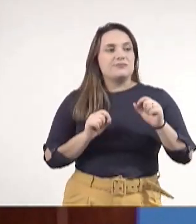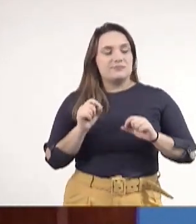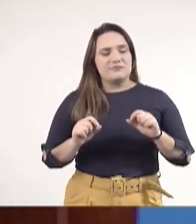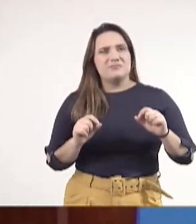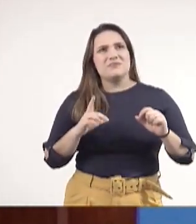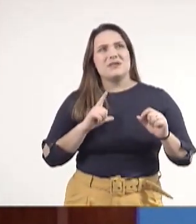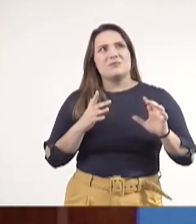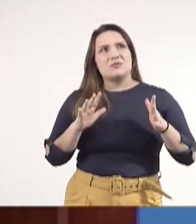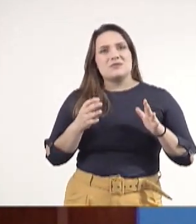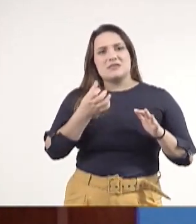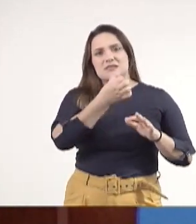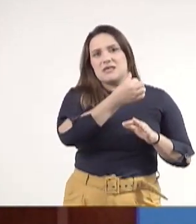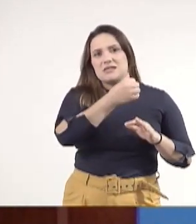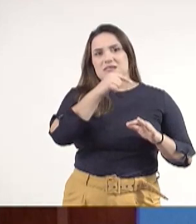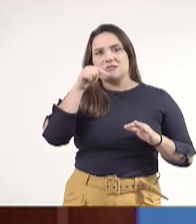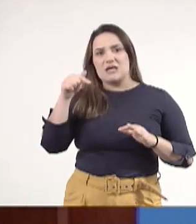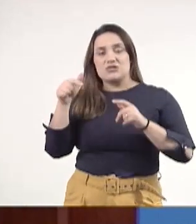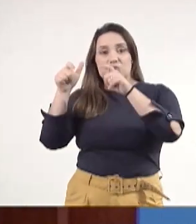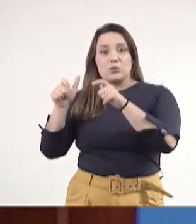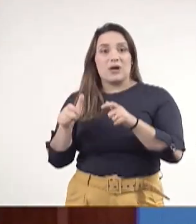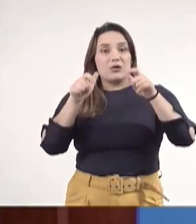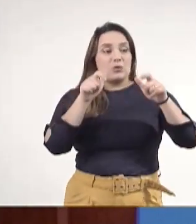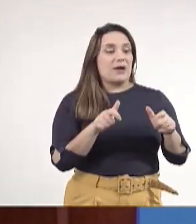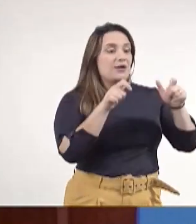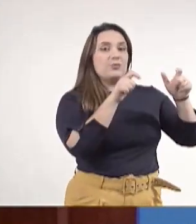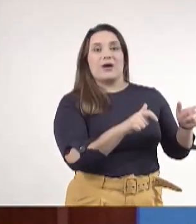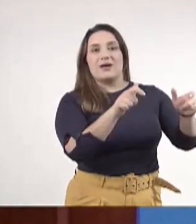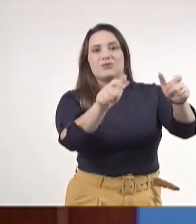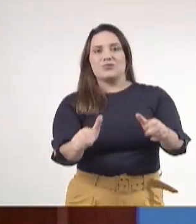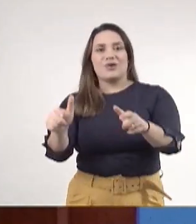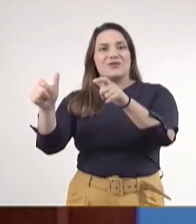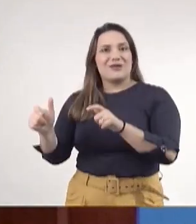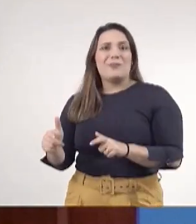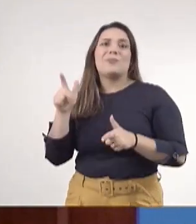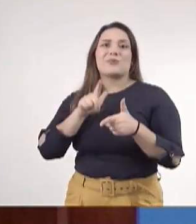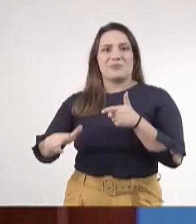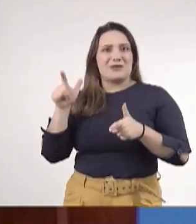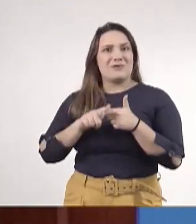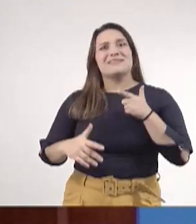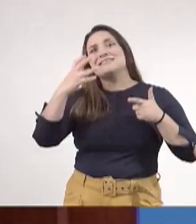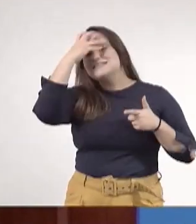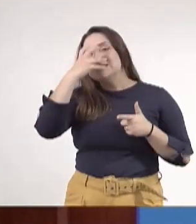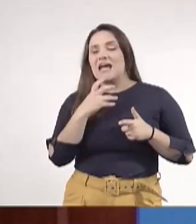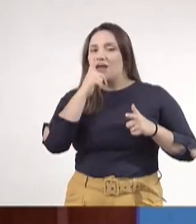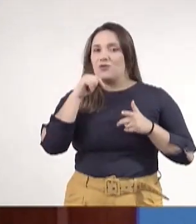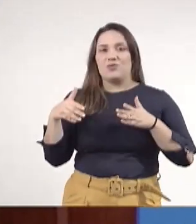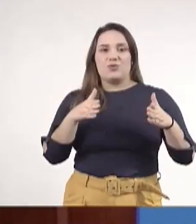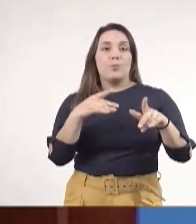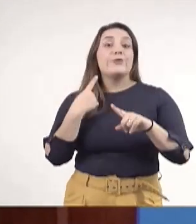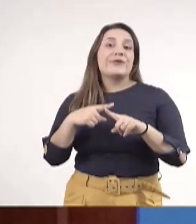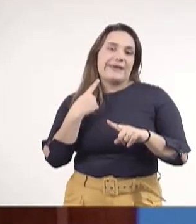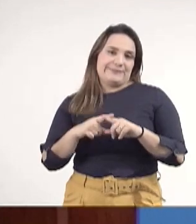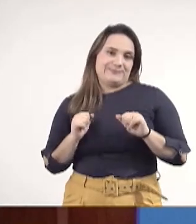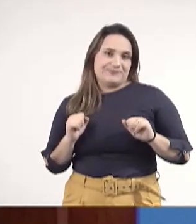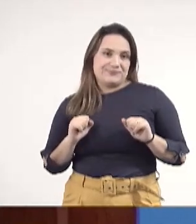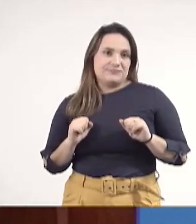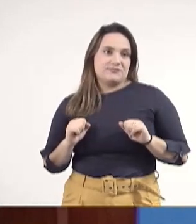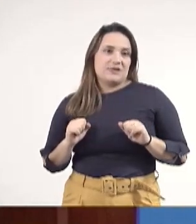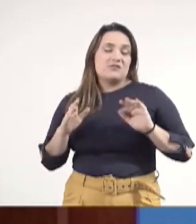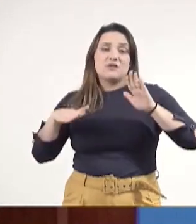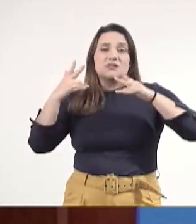6, 7 pontos críticos, que sedimentos que foram levados de